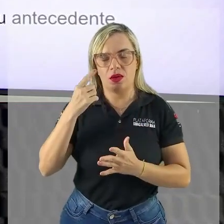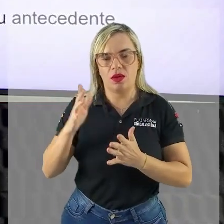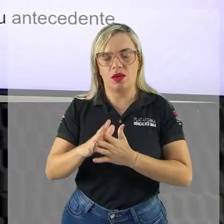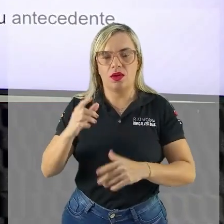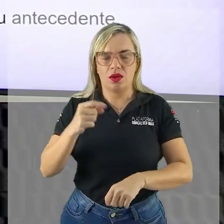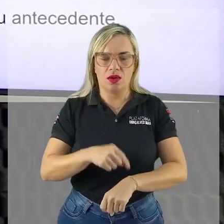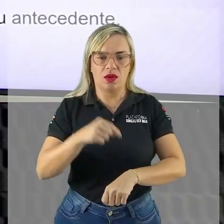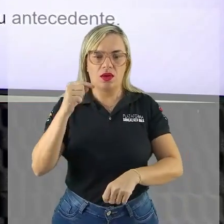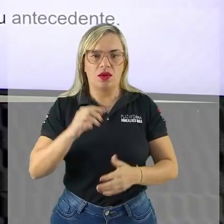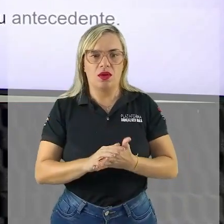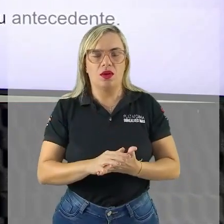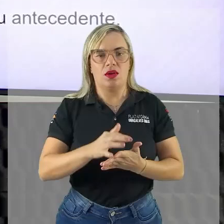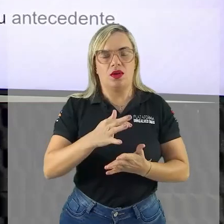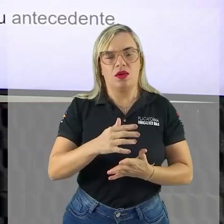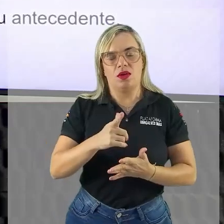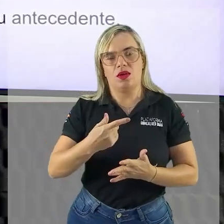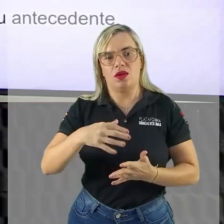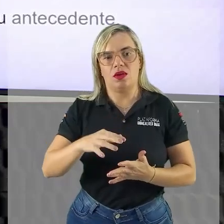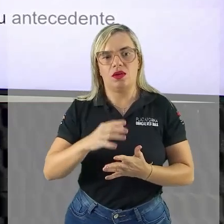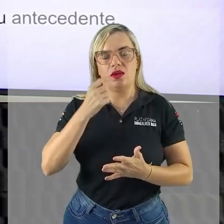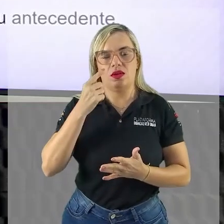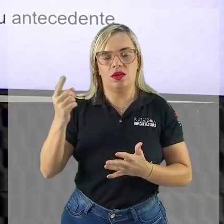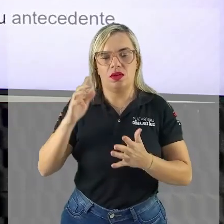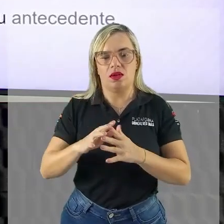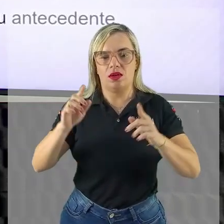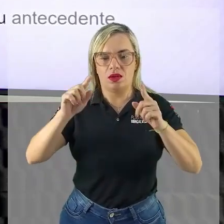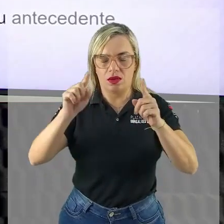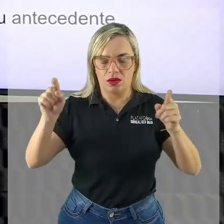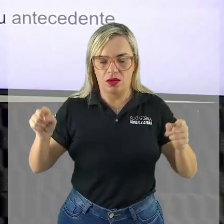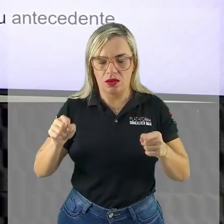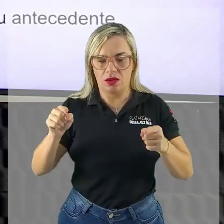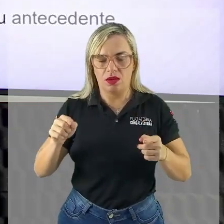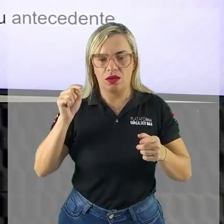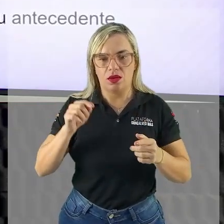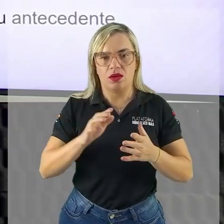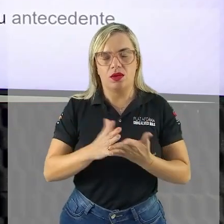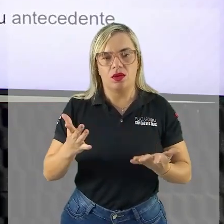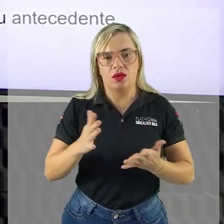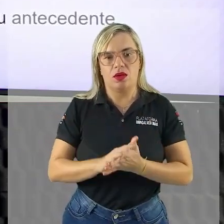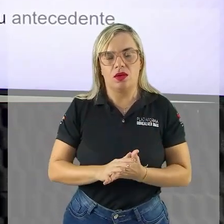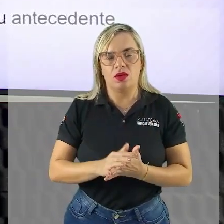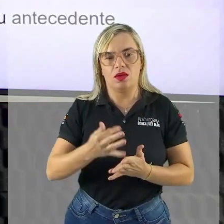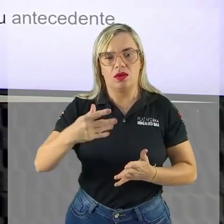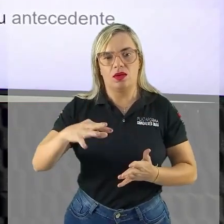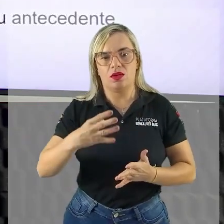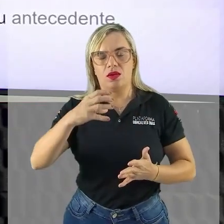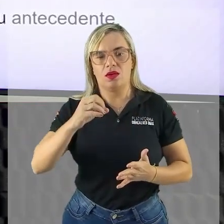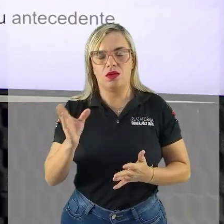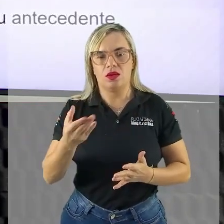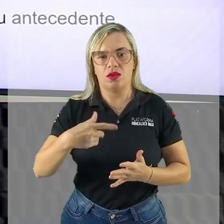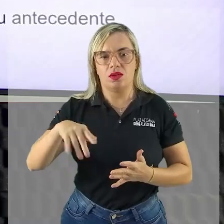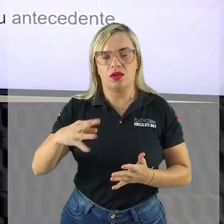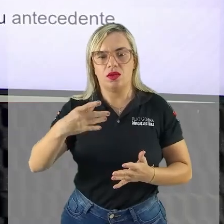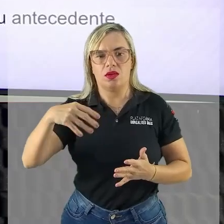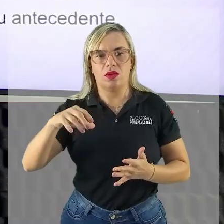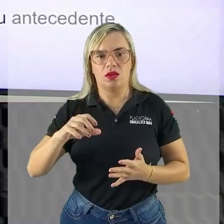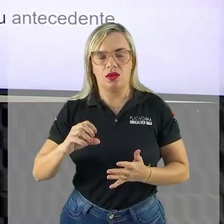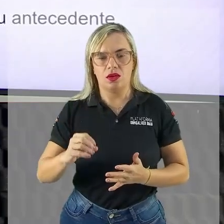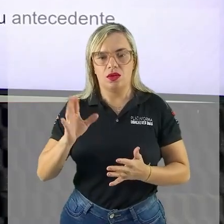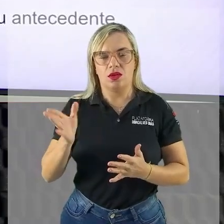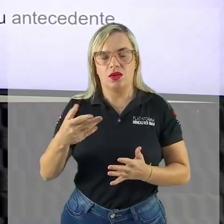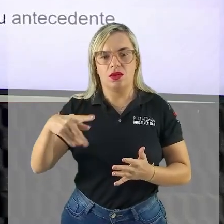vai citar a FGV. Aí você abre o parênteses e coloca Fundação Getúlio Vargas, tenha o cuidado de fechar